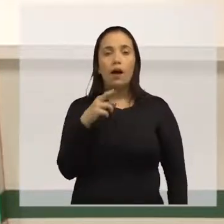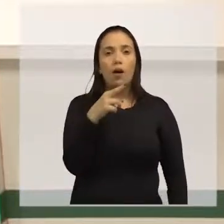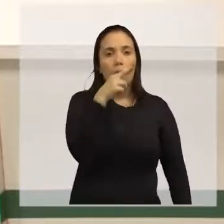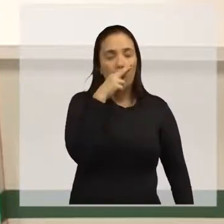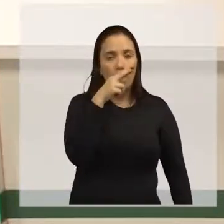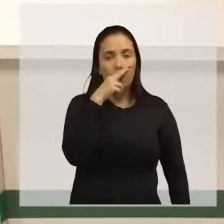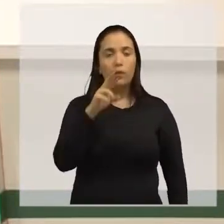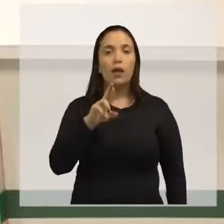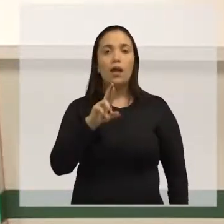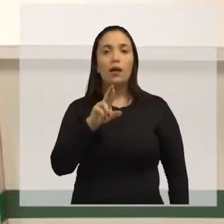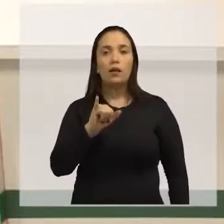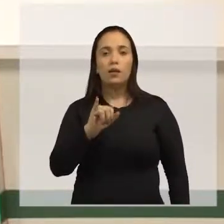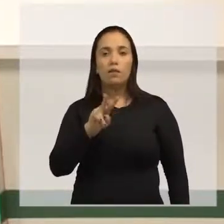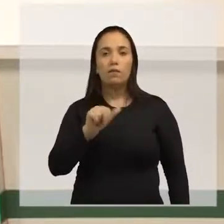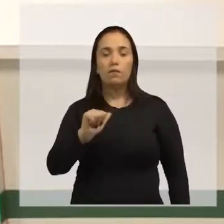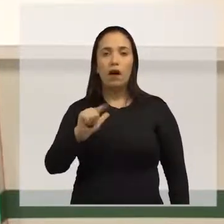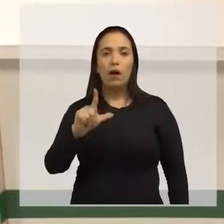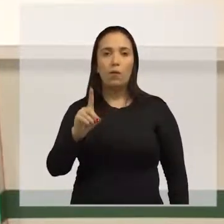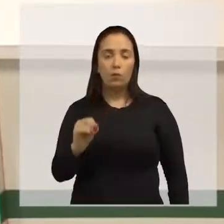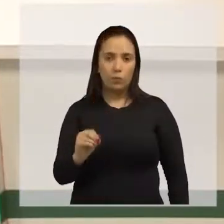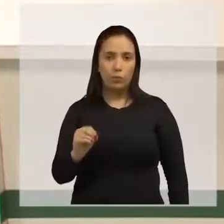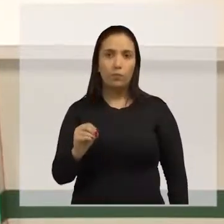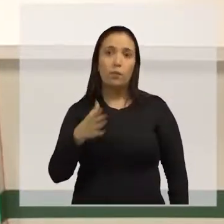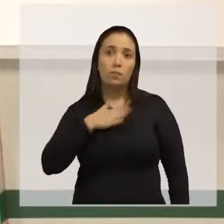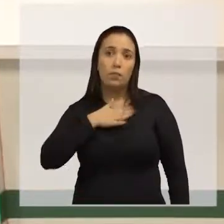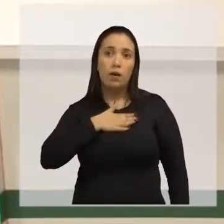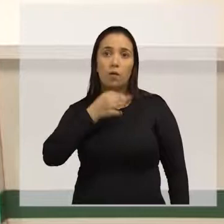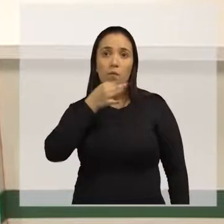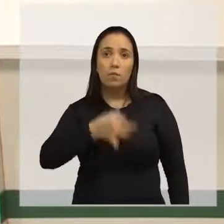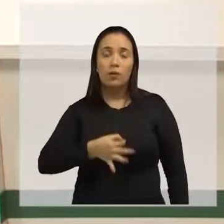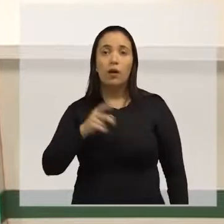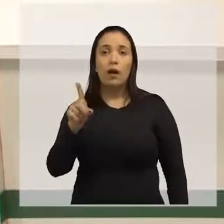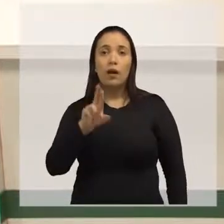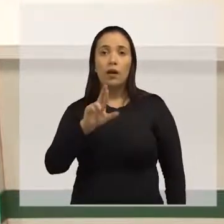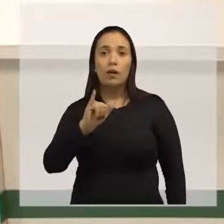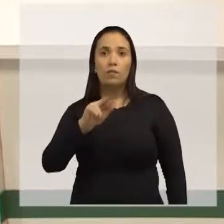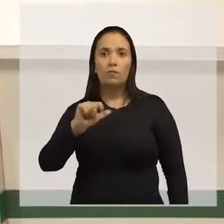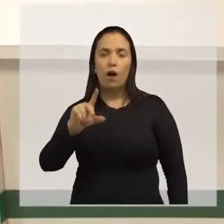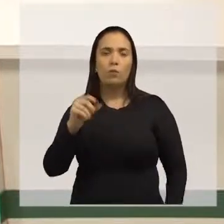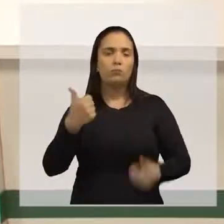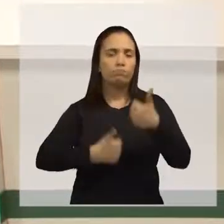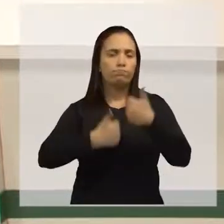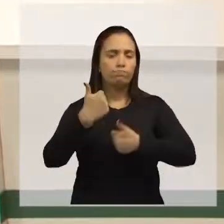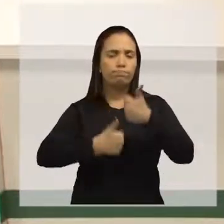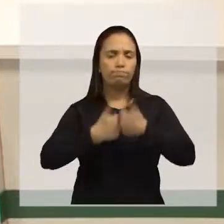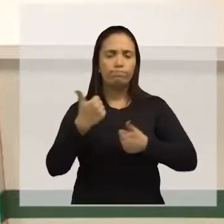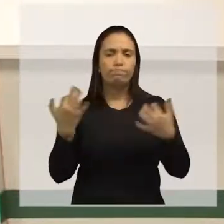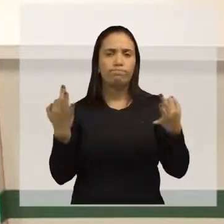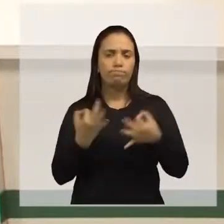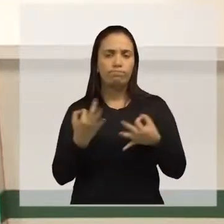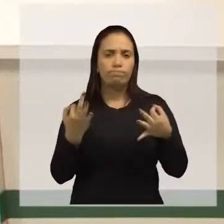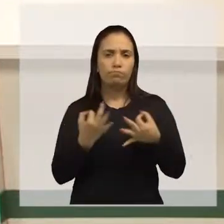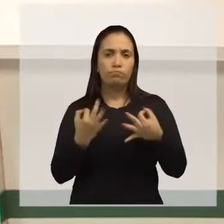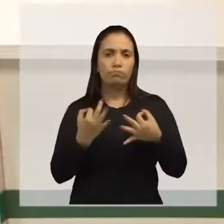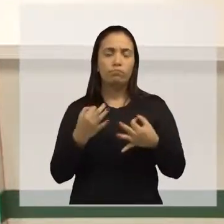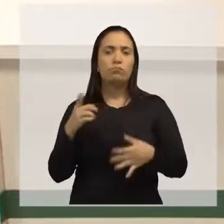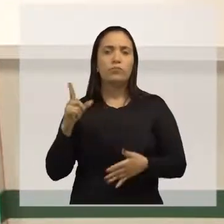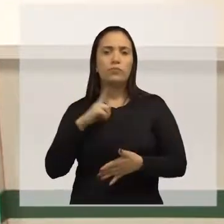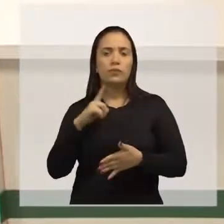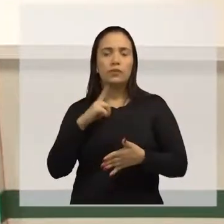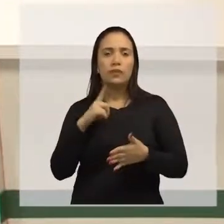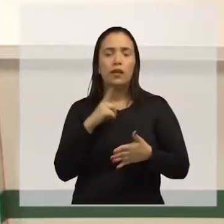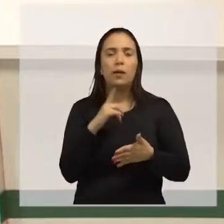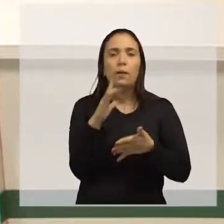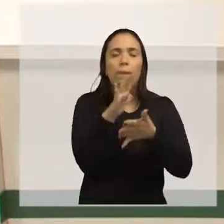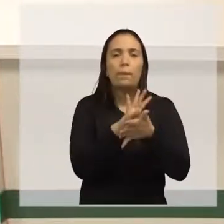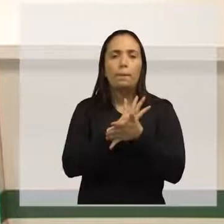do Rivaldo, que na minha avaliação foi o jogador ali que fez o diferencial. Mas o Rivaldo muito discriminado pela imprensa brasileira. Mas jogava para o